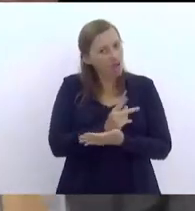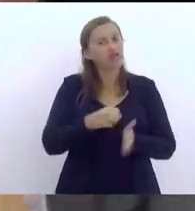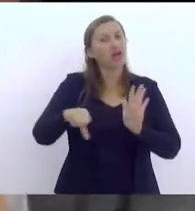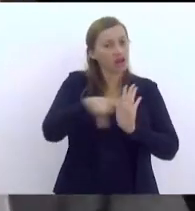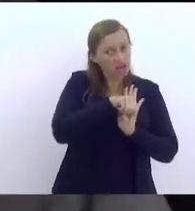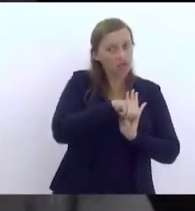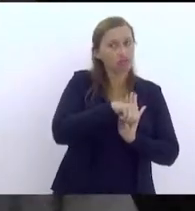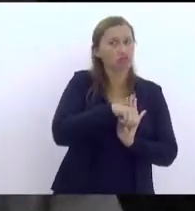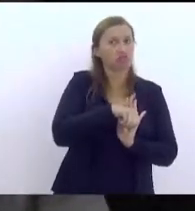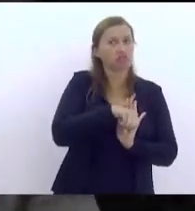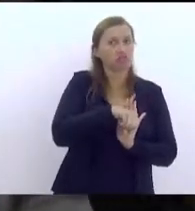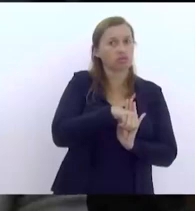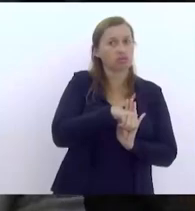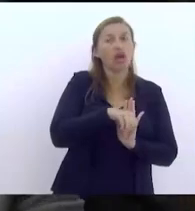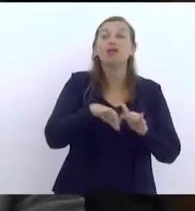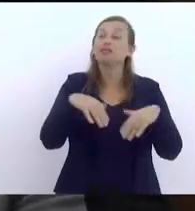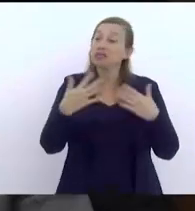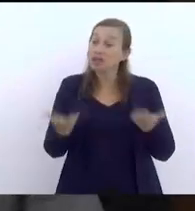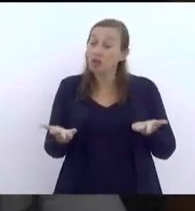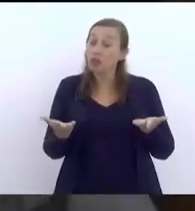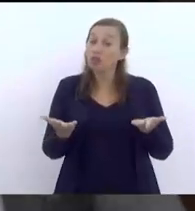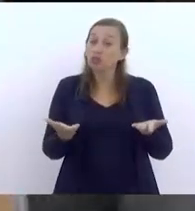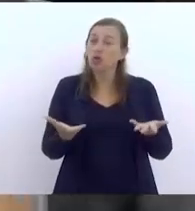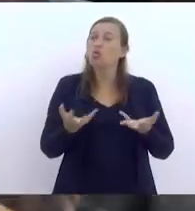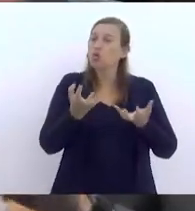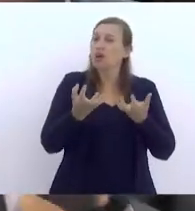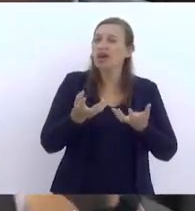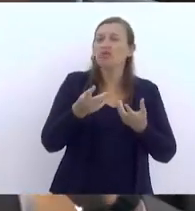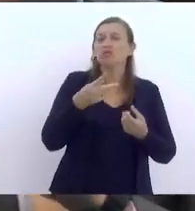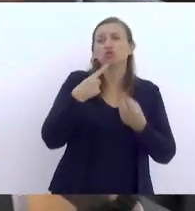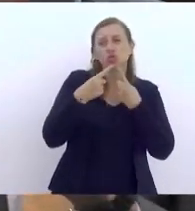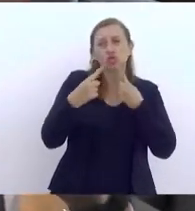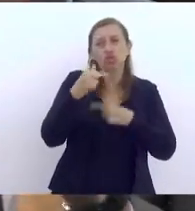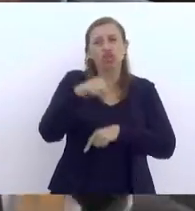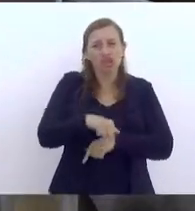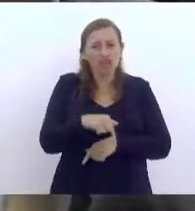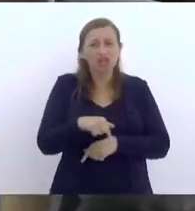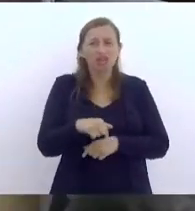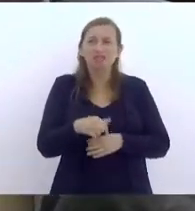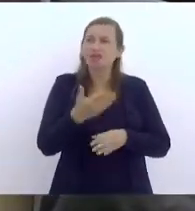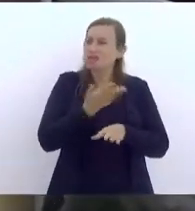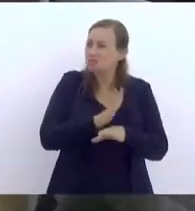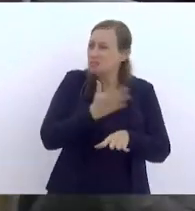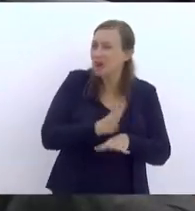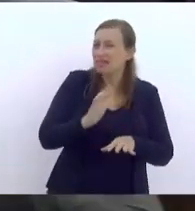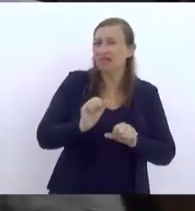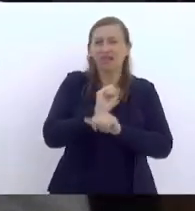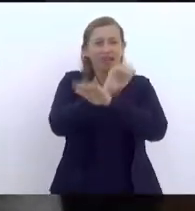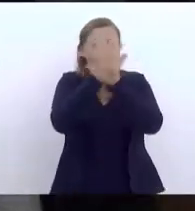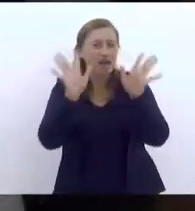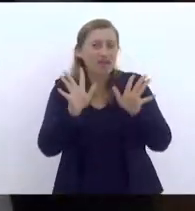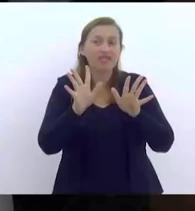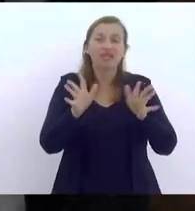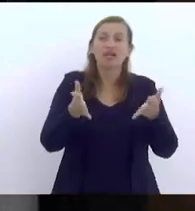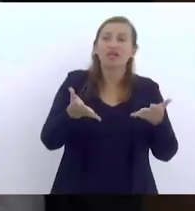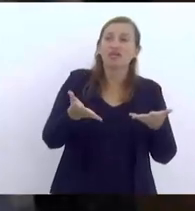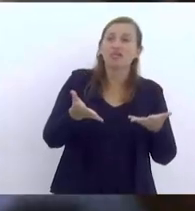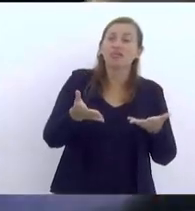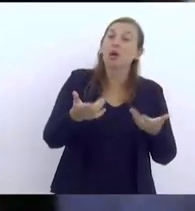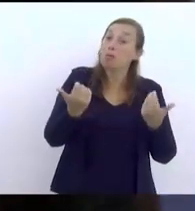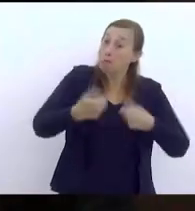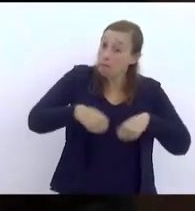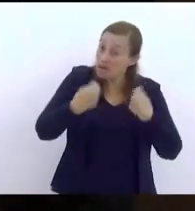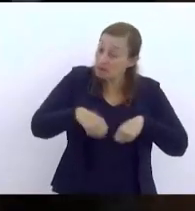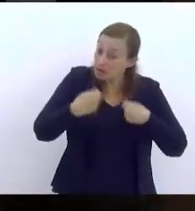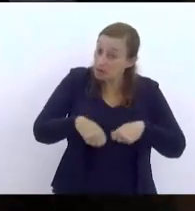criminoso. Então, o que eu quero discutir aqui, é de maneira mais prática, é dizer o seguinte, nós